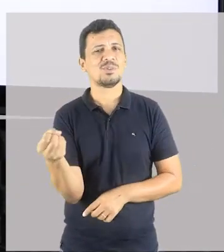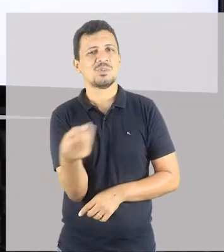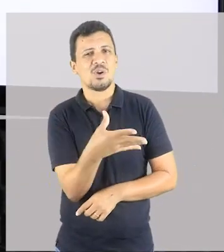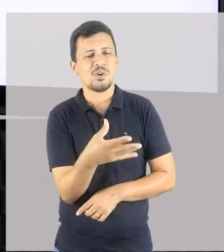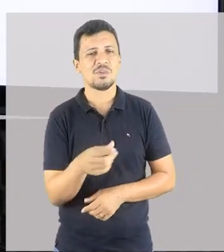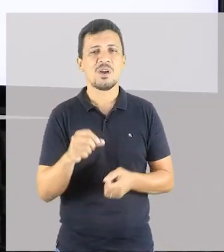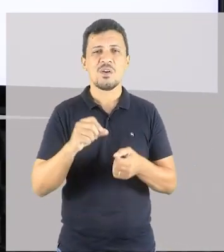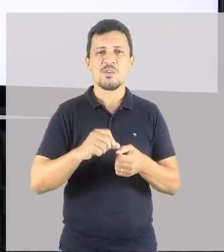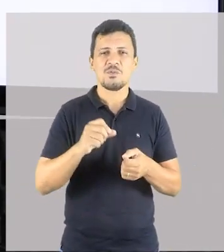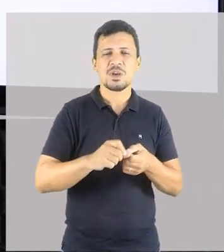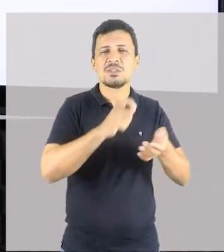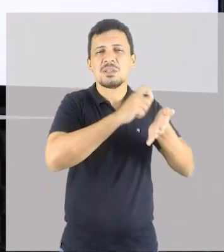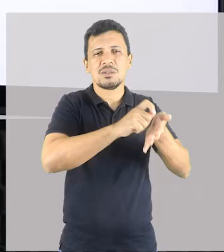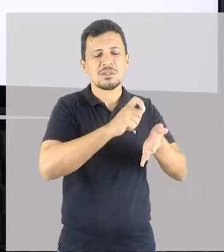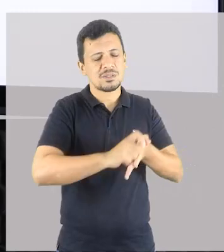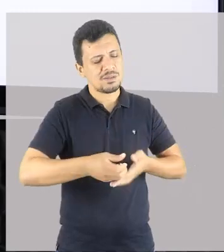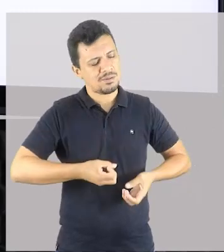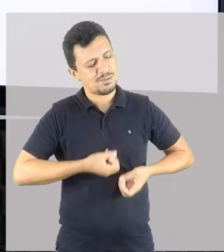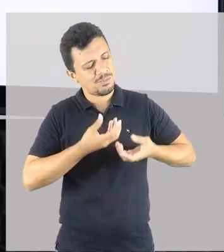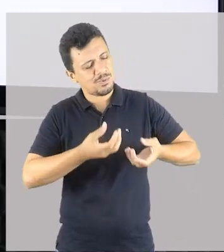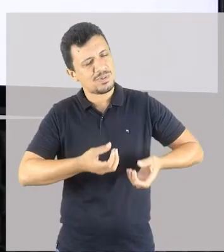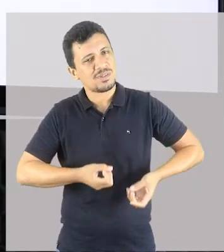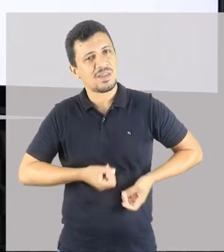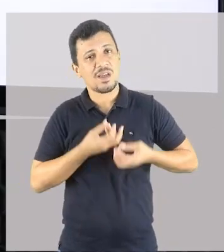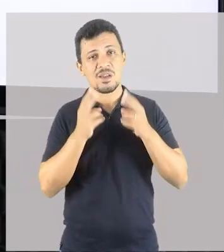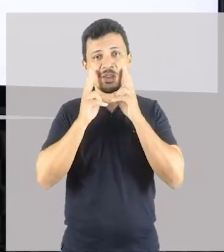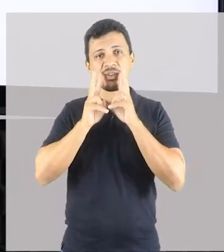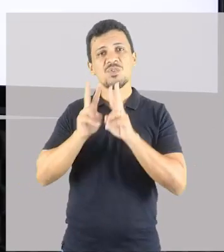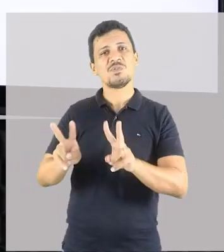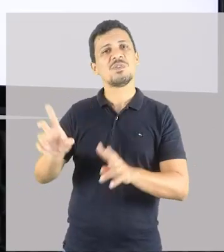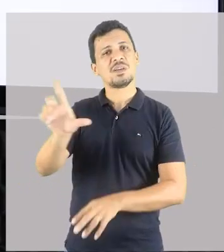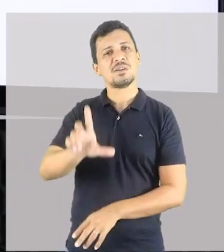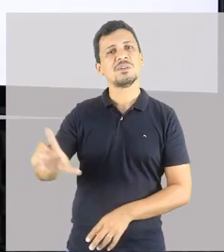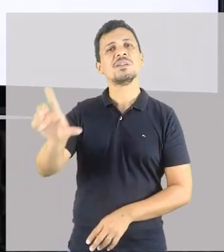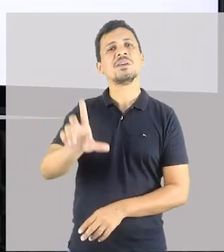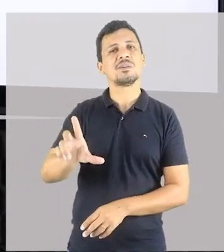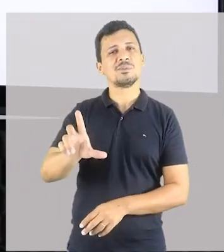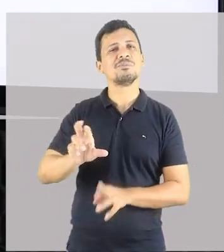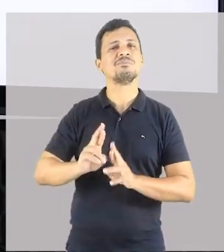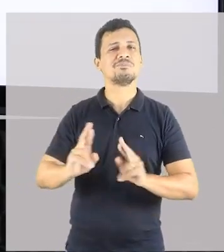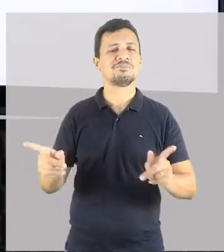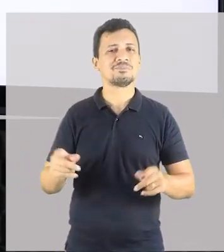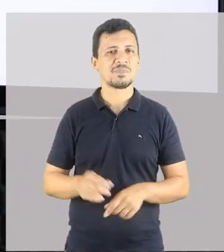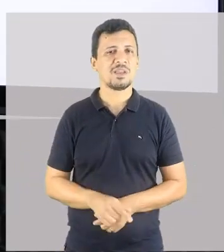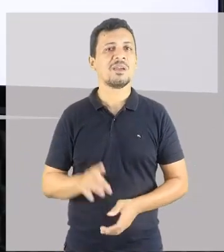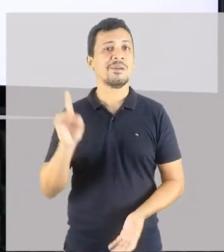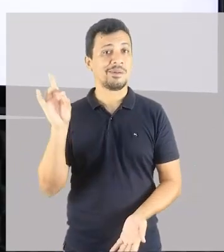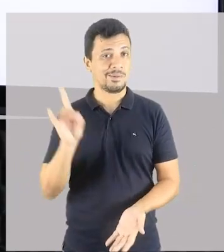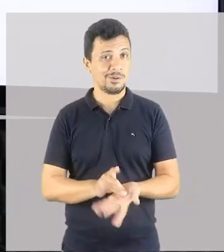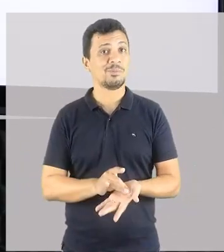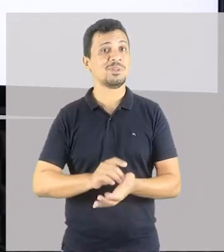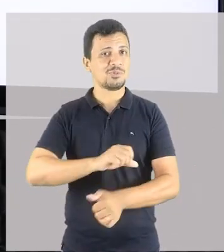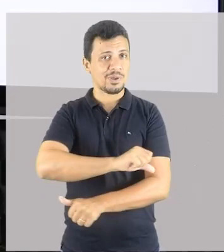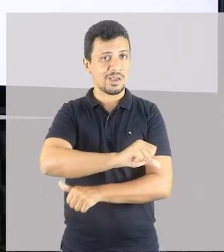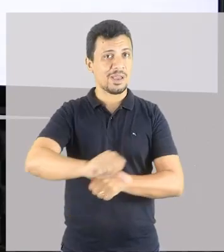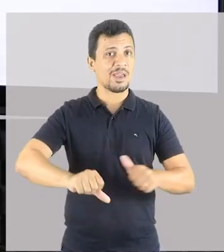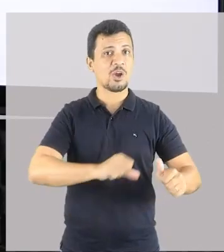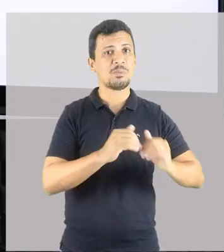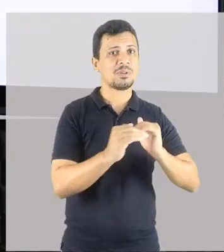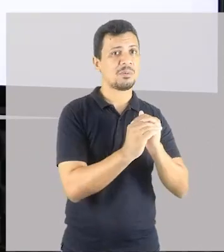fazer a poesia, uma outra forma de ver a literatura. Tá? Então, realmente há uma ruptura dos